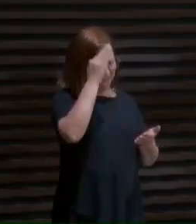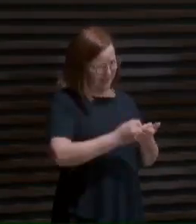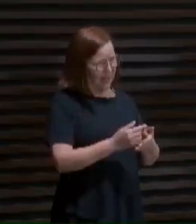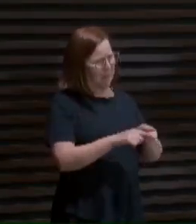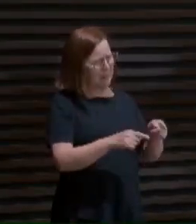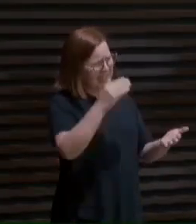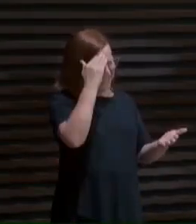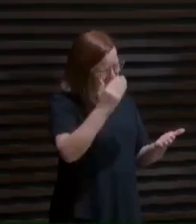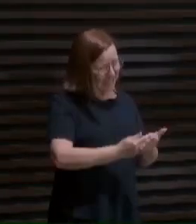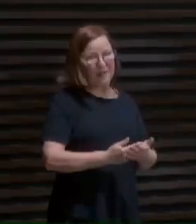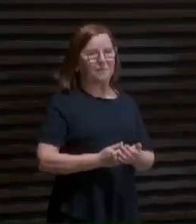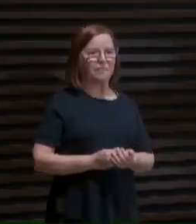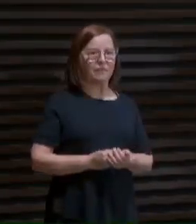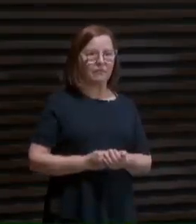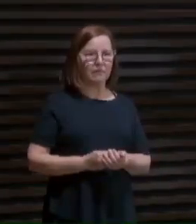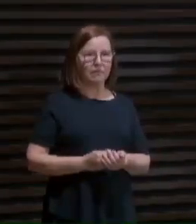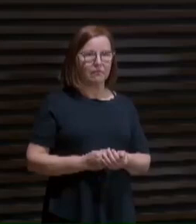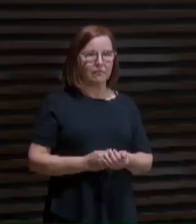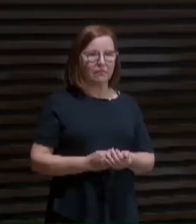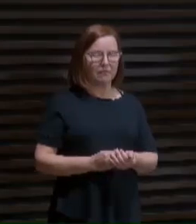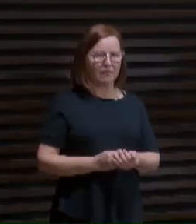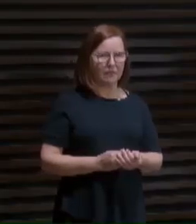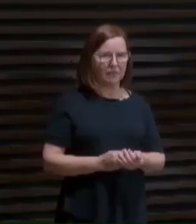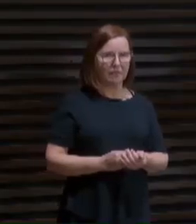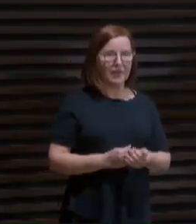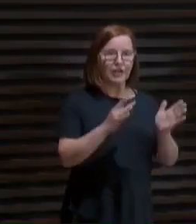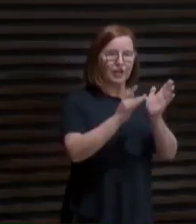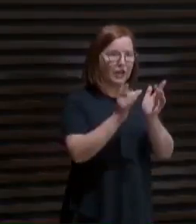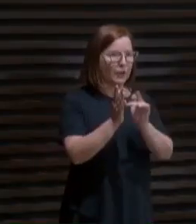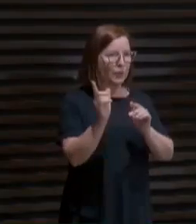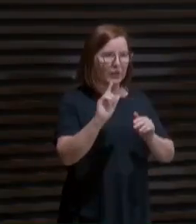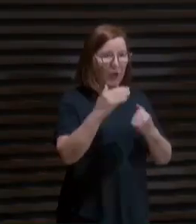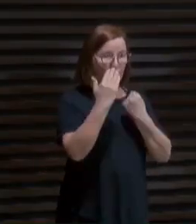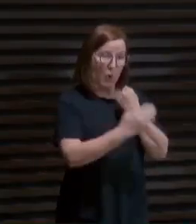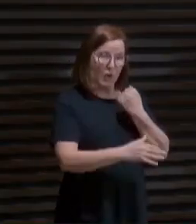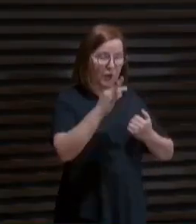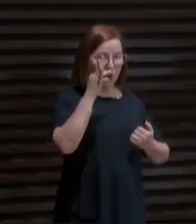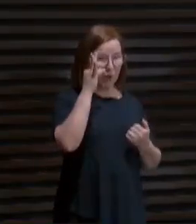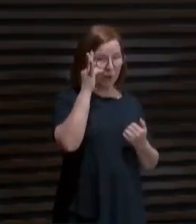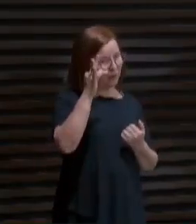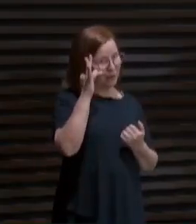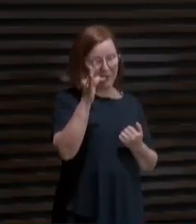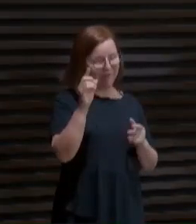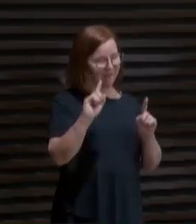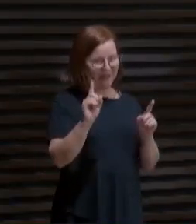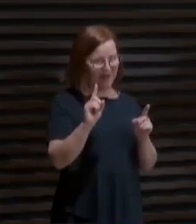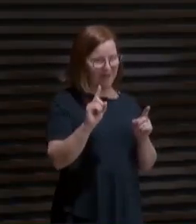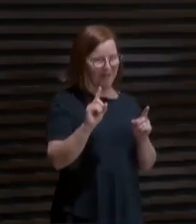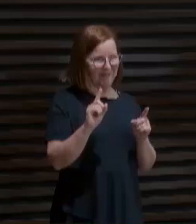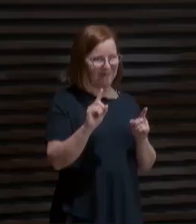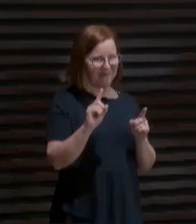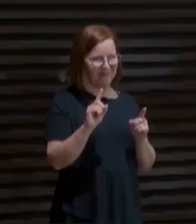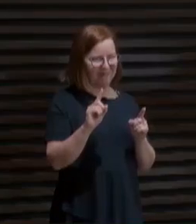Ô meu Jesus, o senhor não condenou o Tomé? Não, eu dei uma chance para ele, para